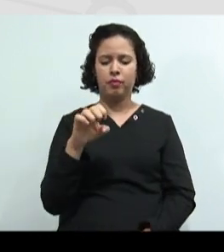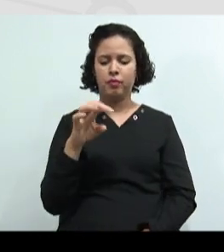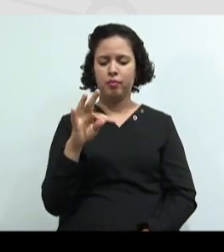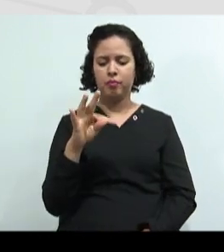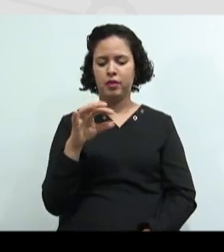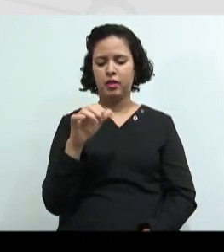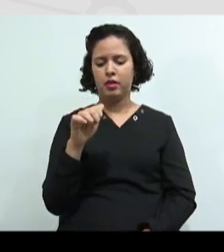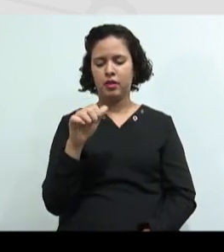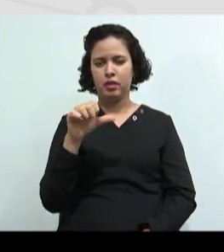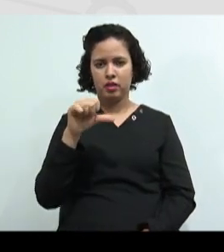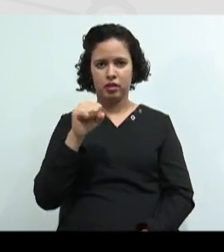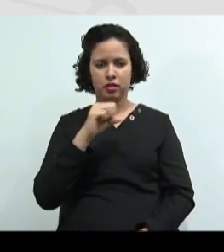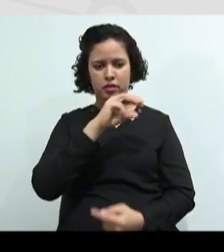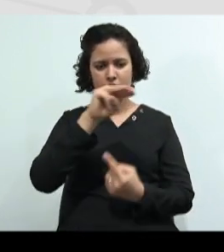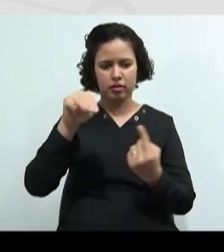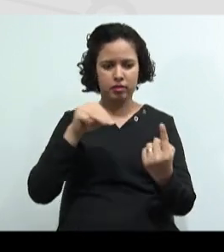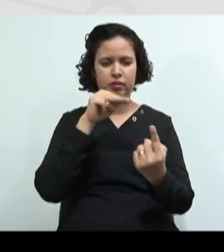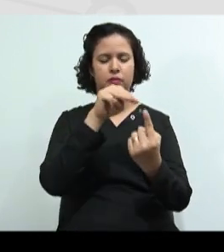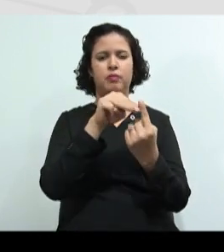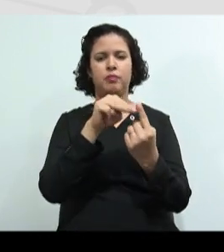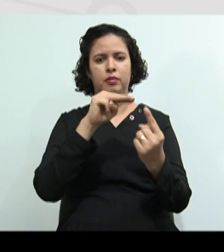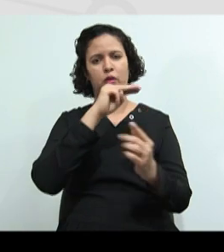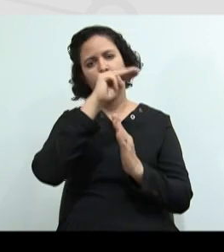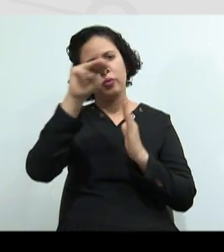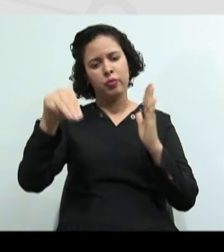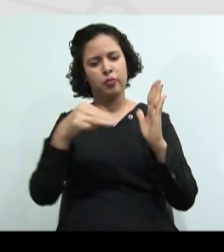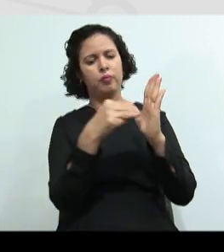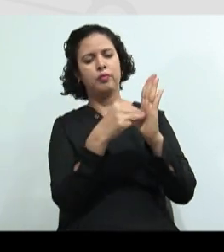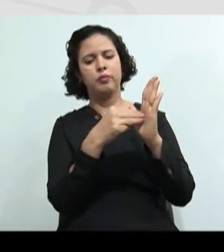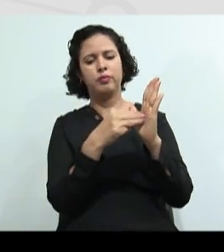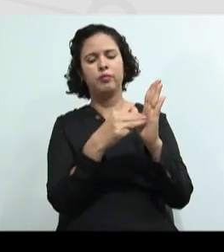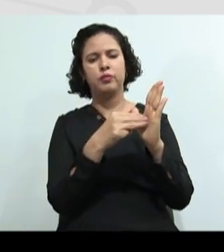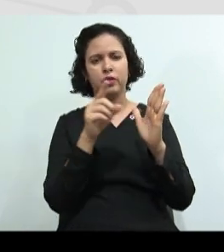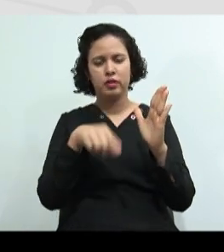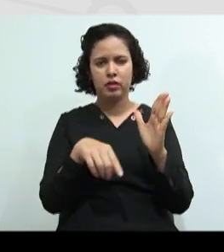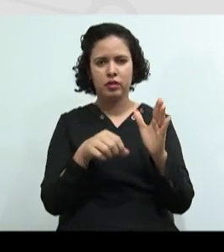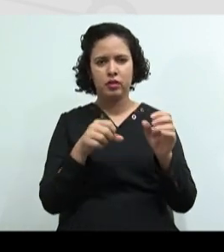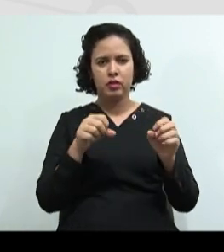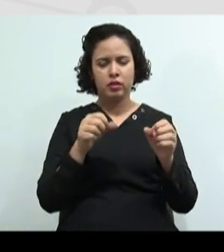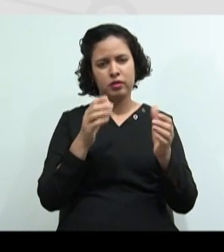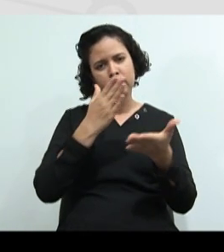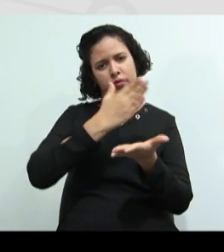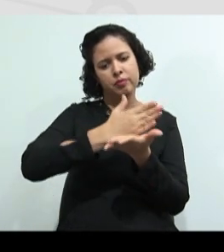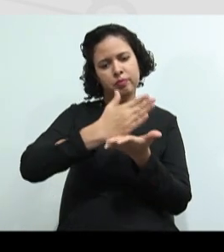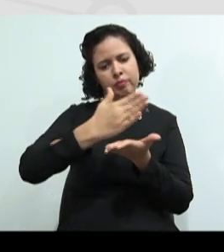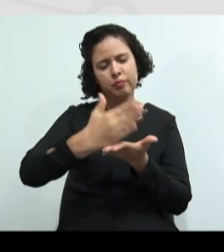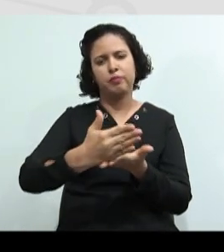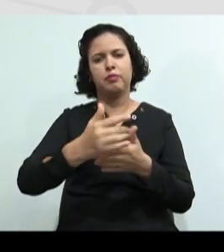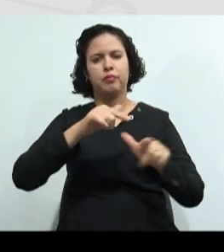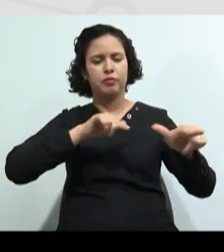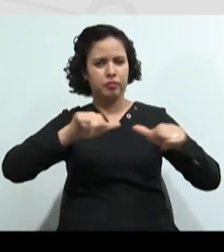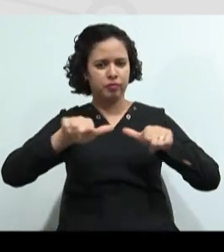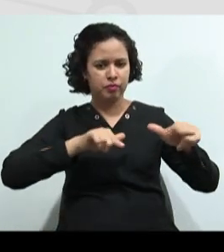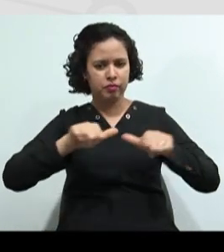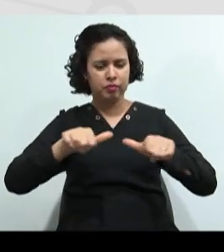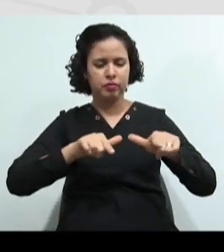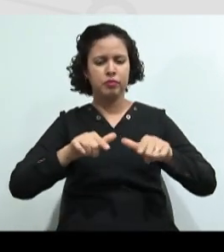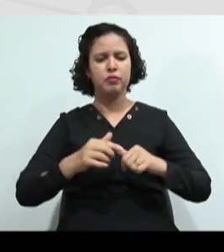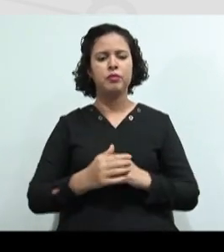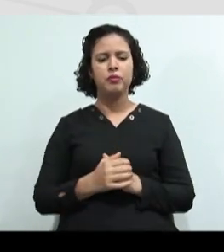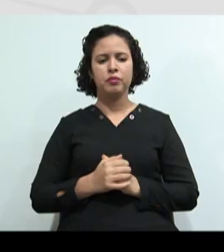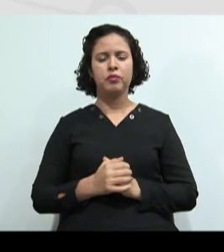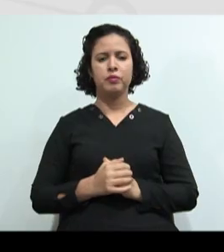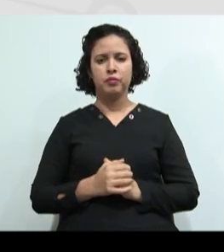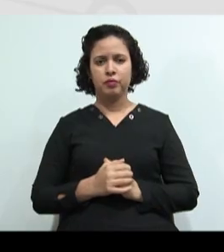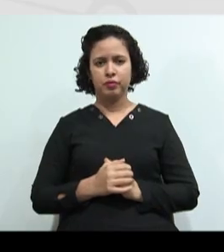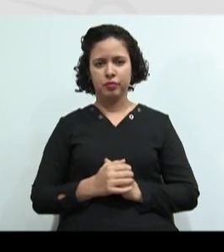objetivo. As metas permitem melhor distribuição de tarefas e melhor acompanhamento dos resultados parciais.